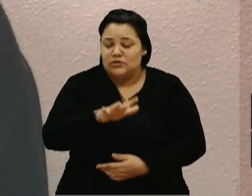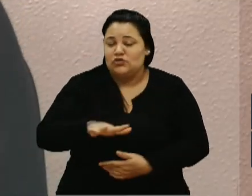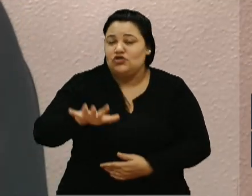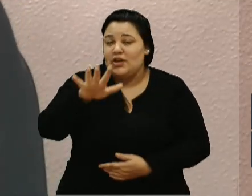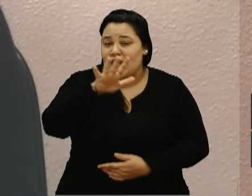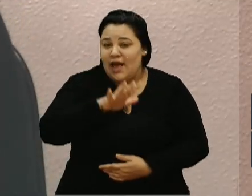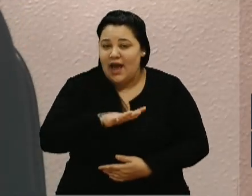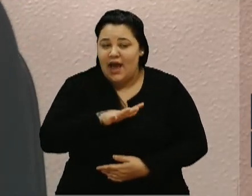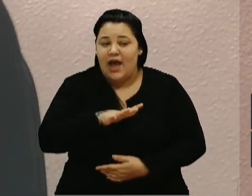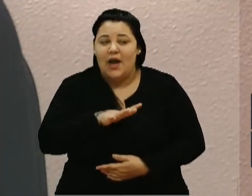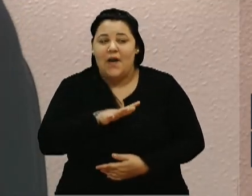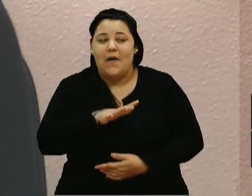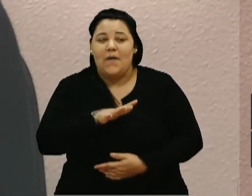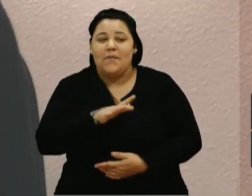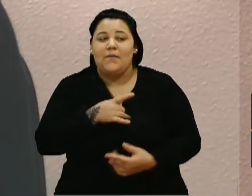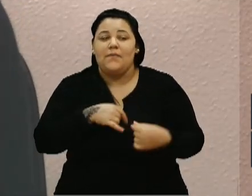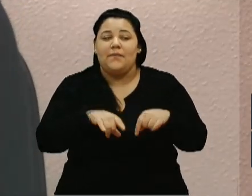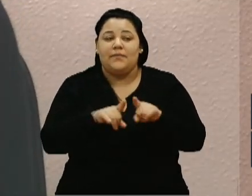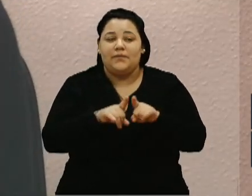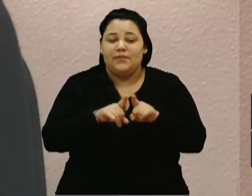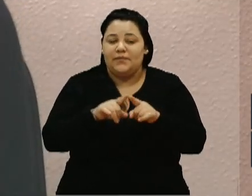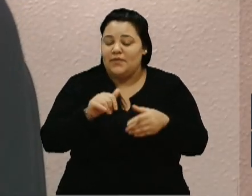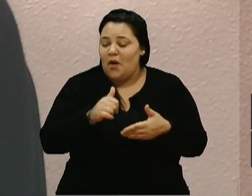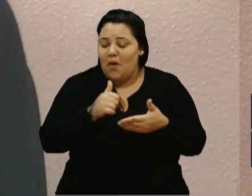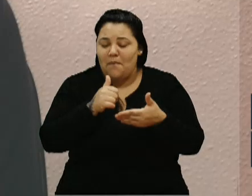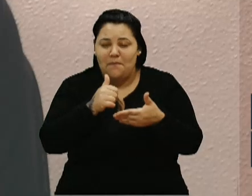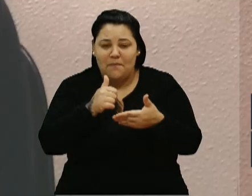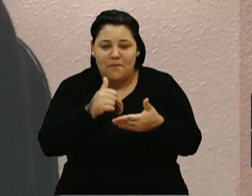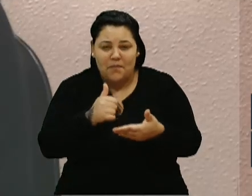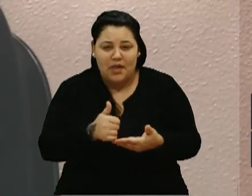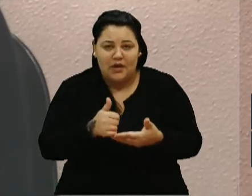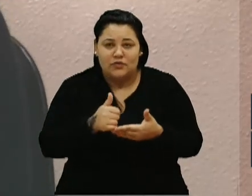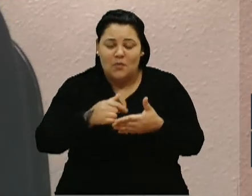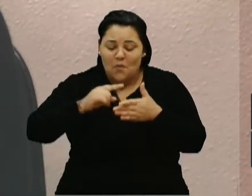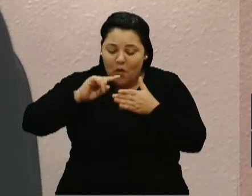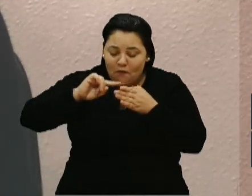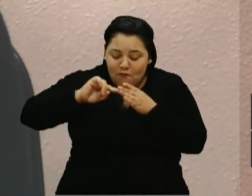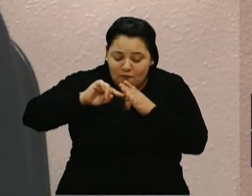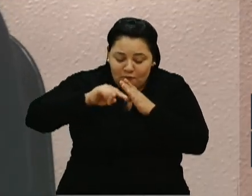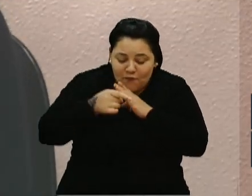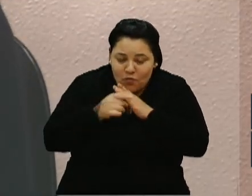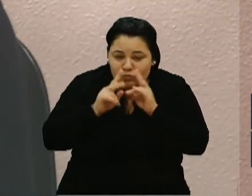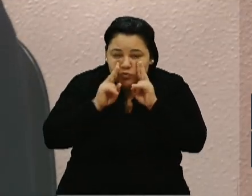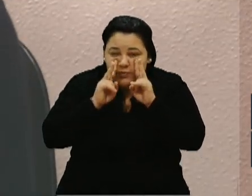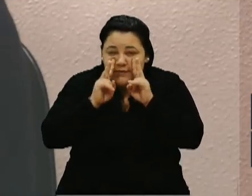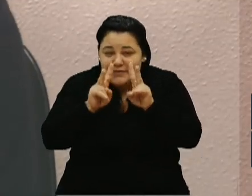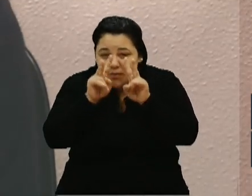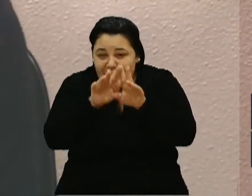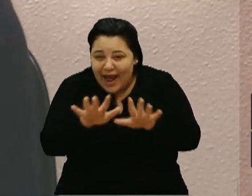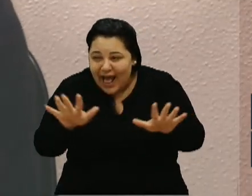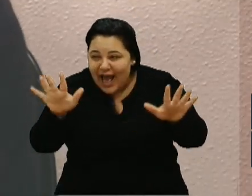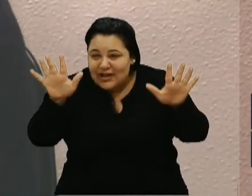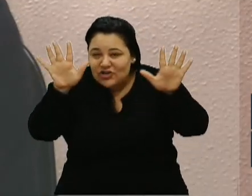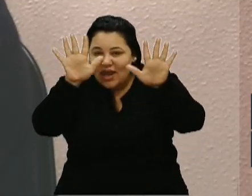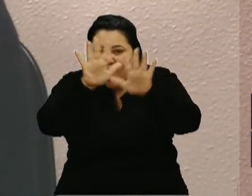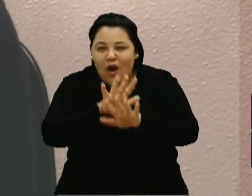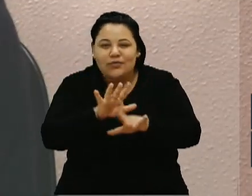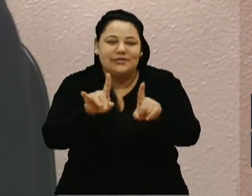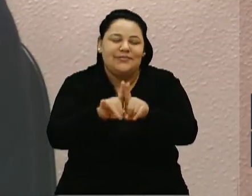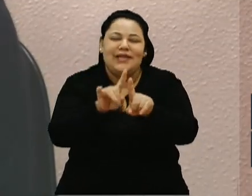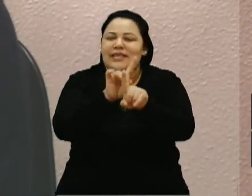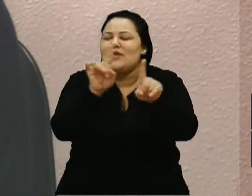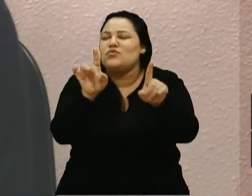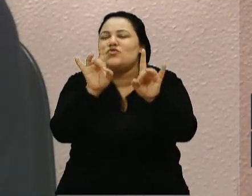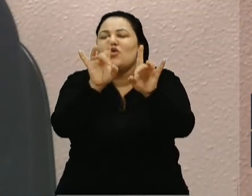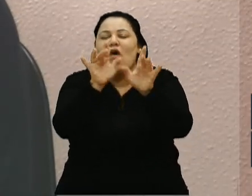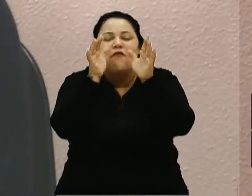ela seja olhada de maneira holística, de maneira ampliada e voltada não apenas